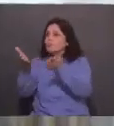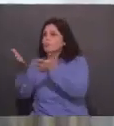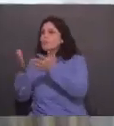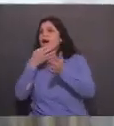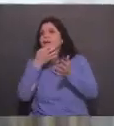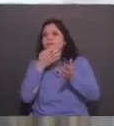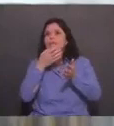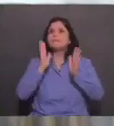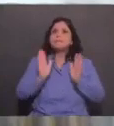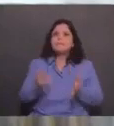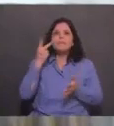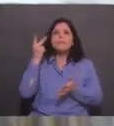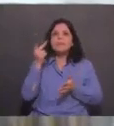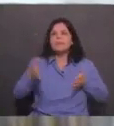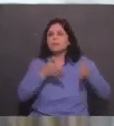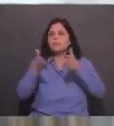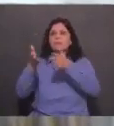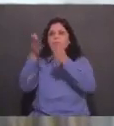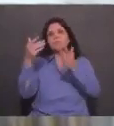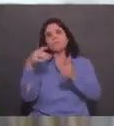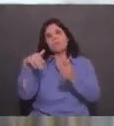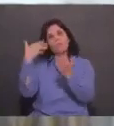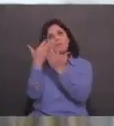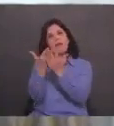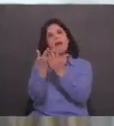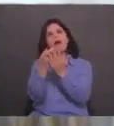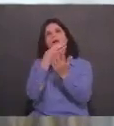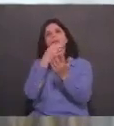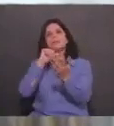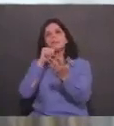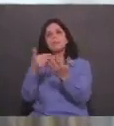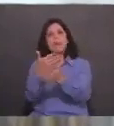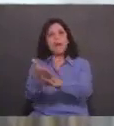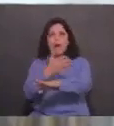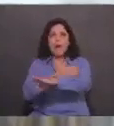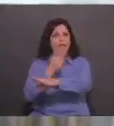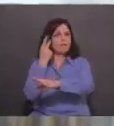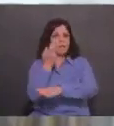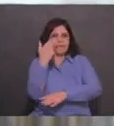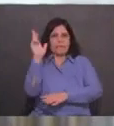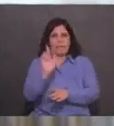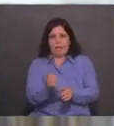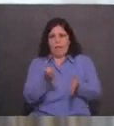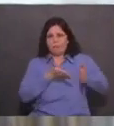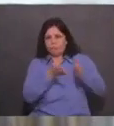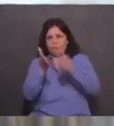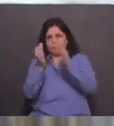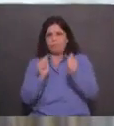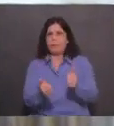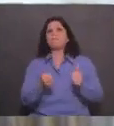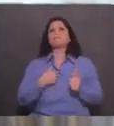a viver com sentido até aos seus últimos dias. Uma sociedade com coração de